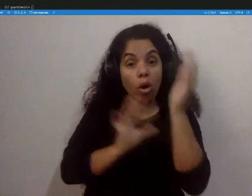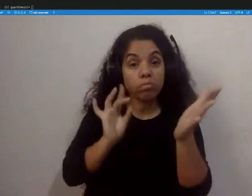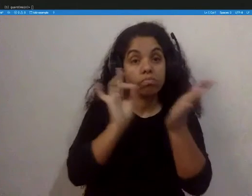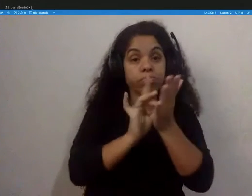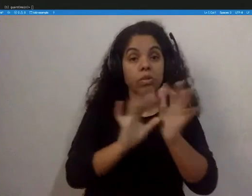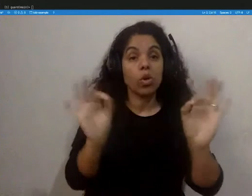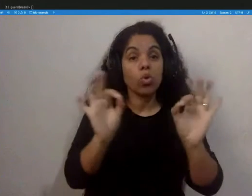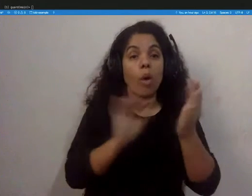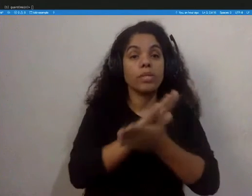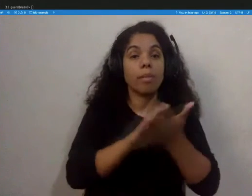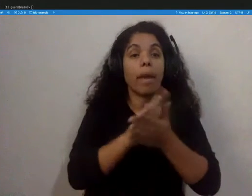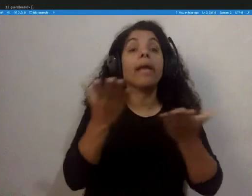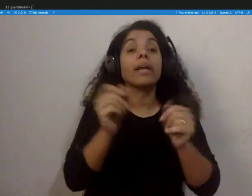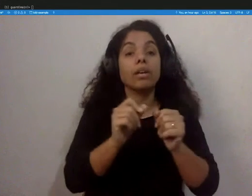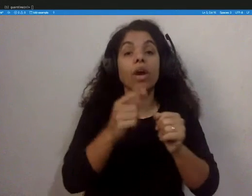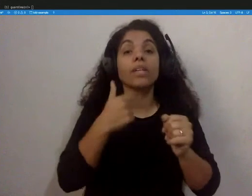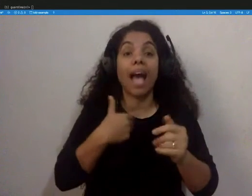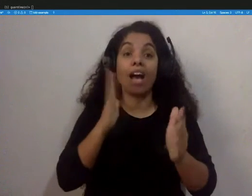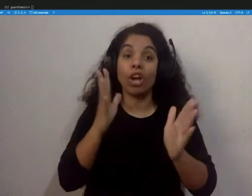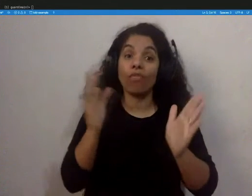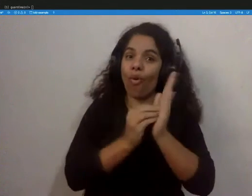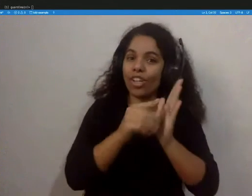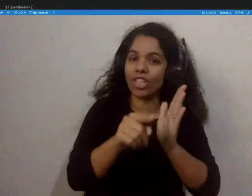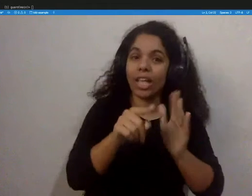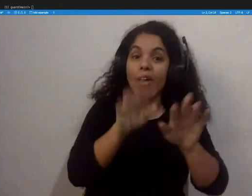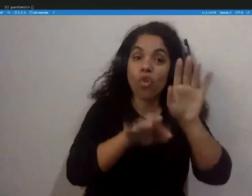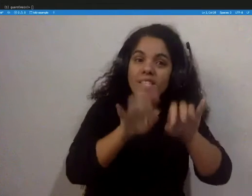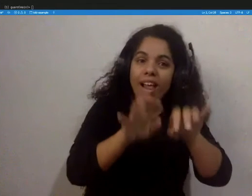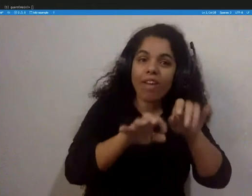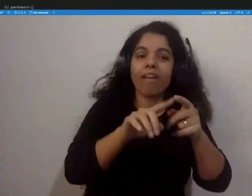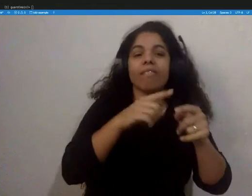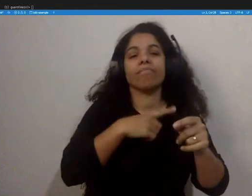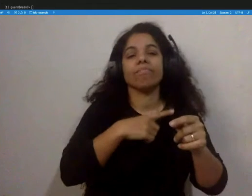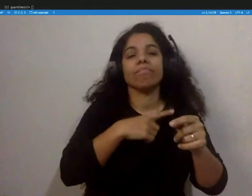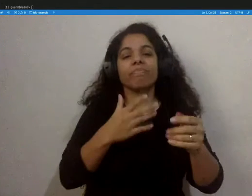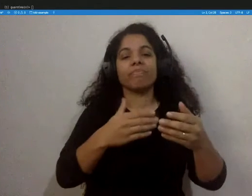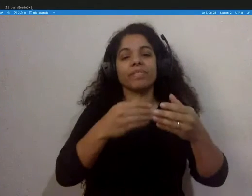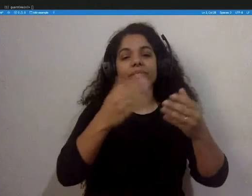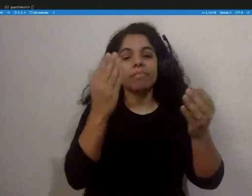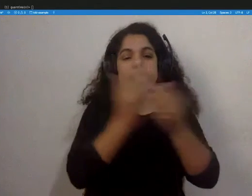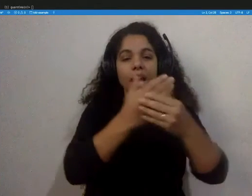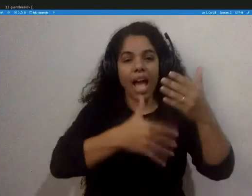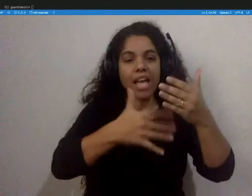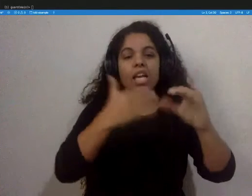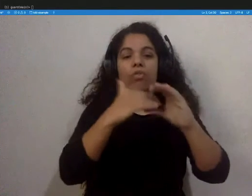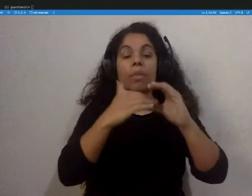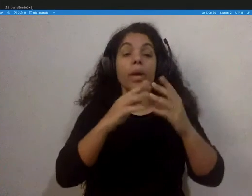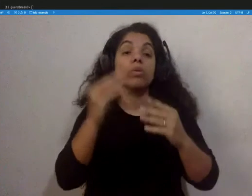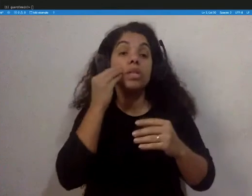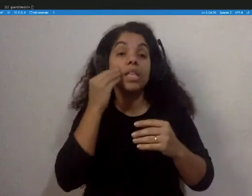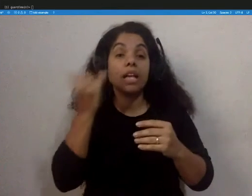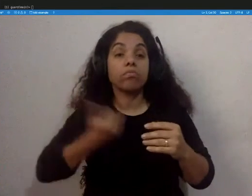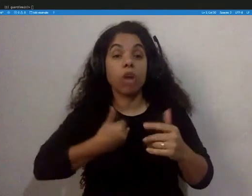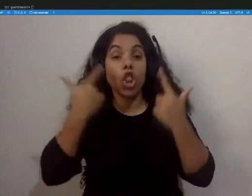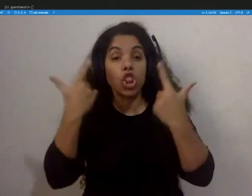espera. Então, o que eu já vou fazer? Já vou adiantar aqui e vou escrever arquivo e e-mail. E aí, o meu teste ele vai falar